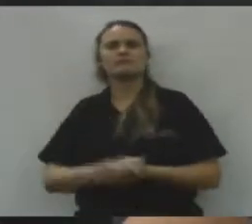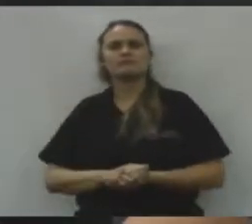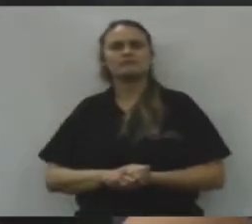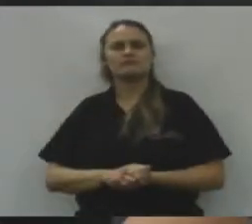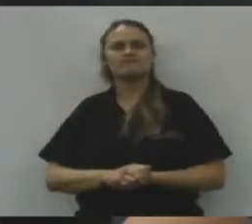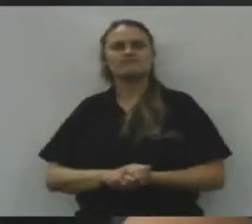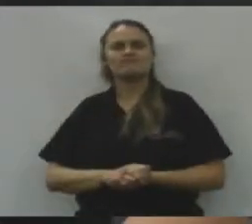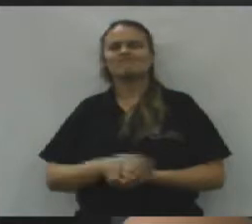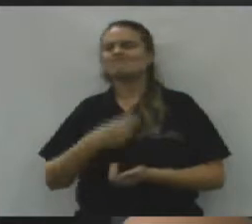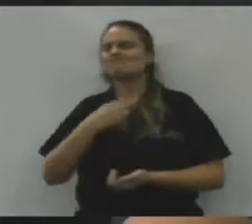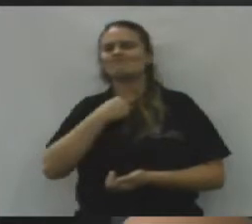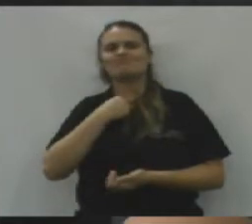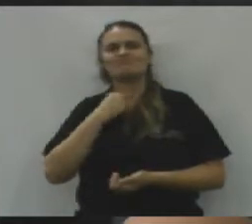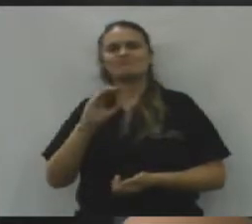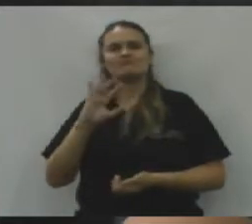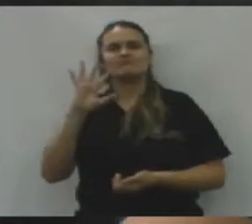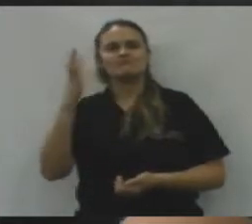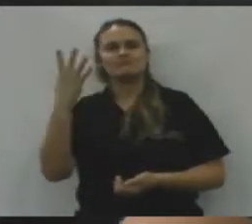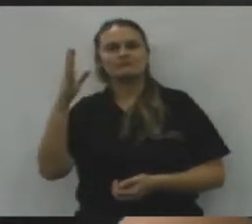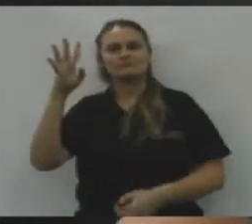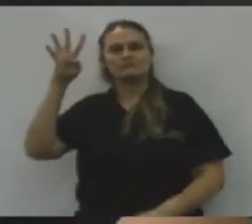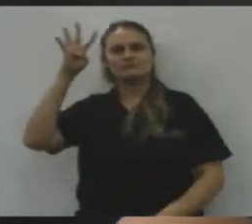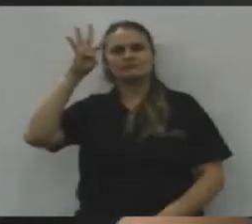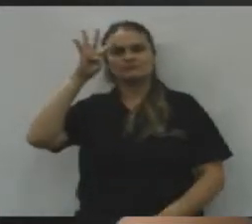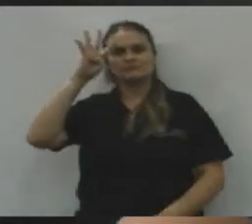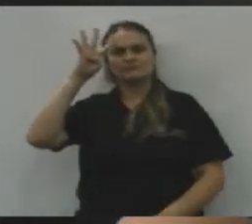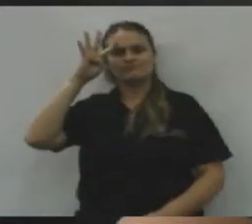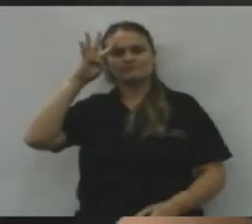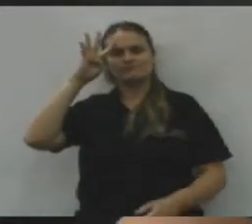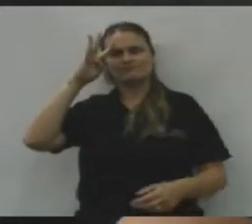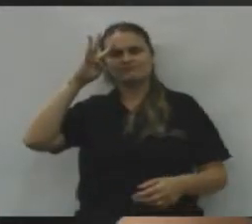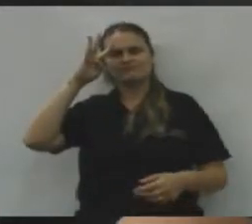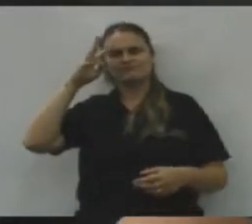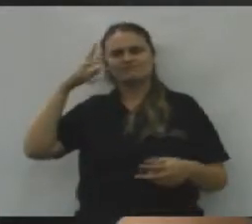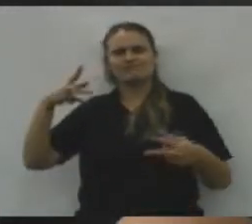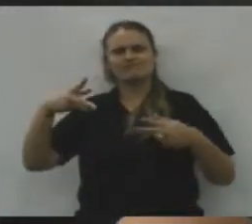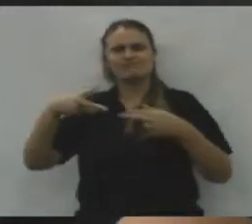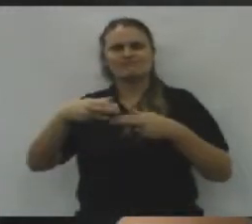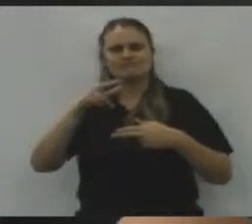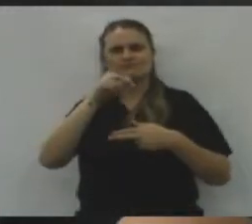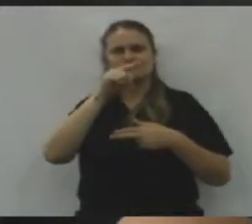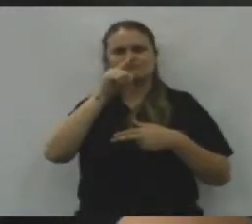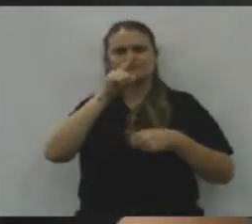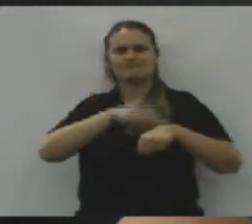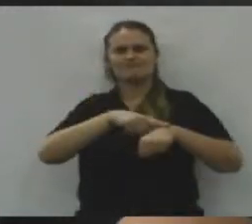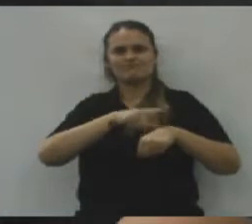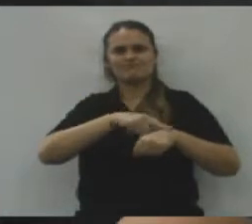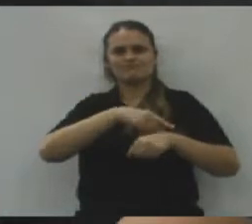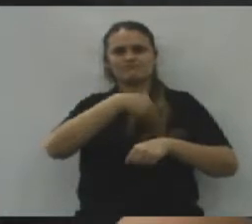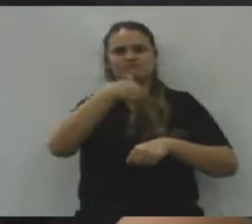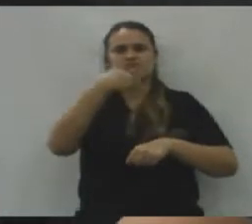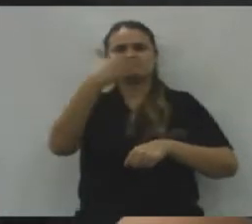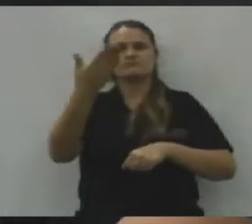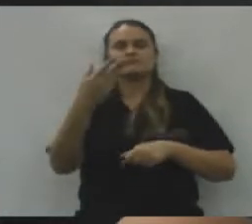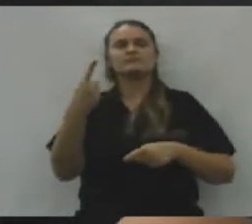não poderia acontecer numa quarta-feira um desligamento tão grande por tanto tempo. Por